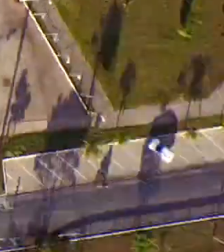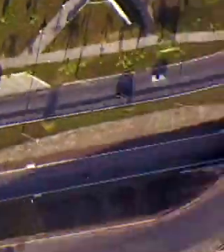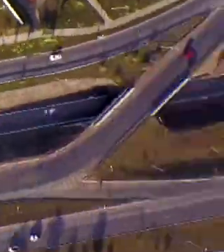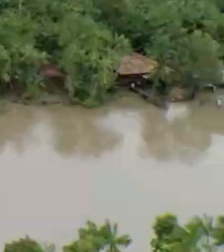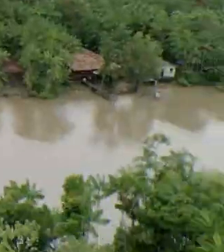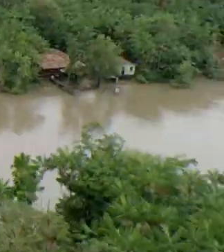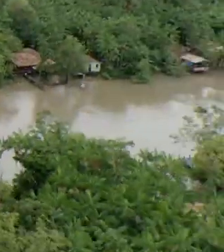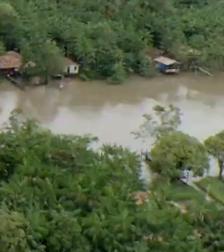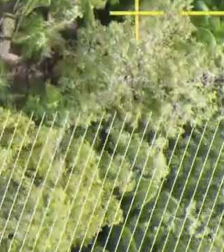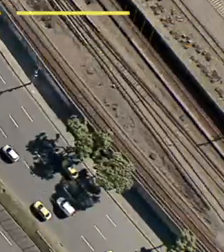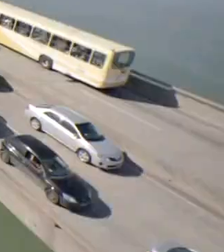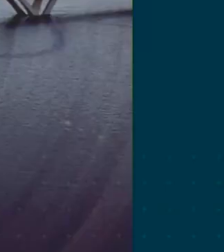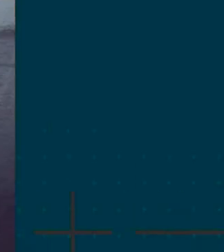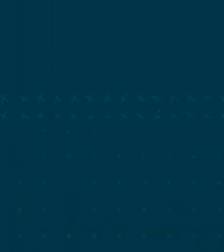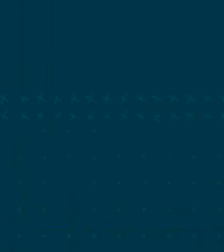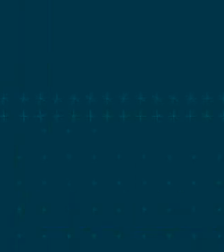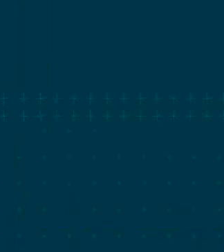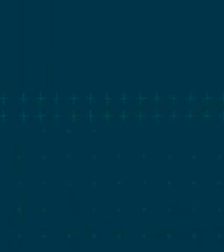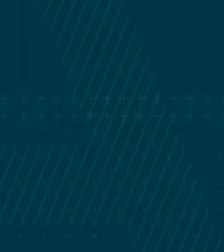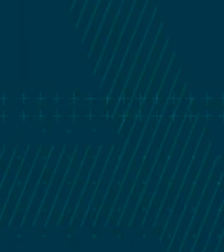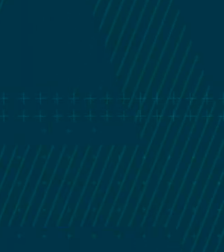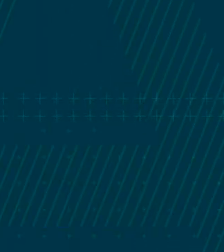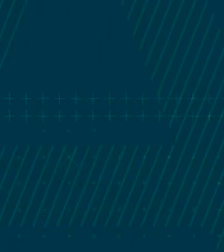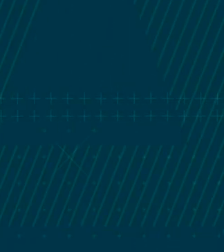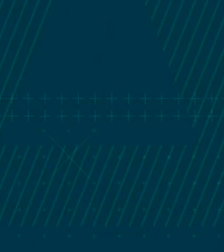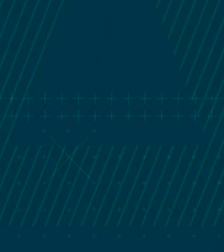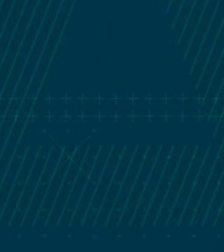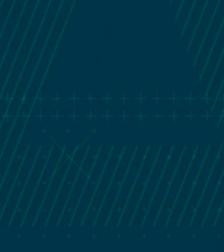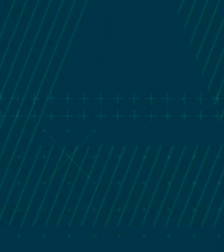e aí